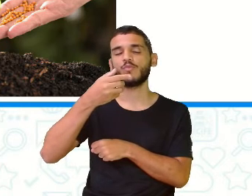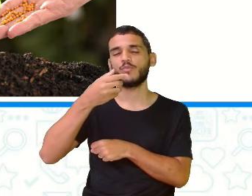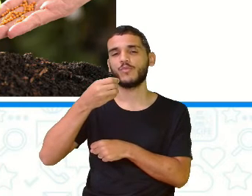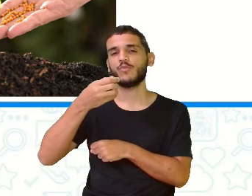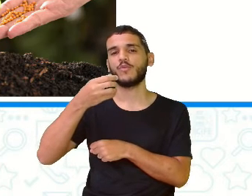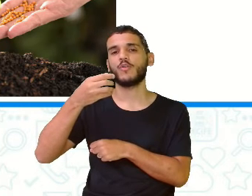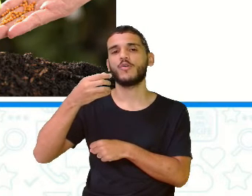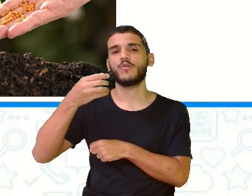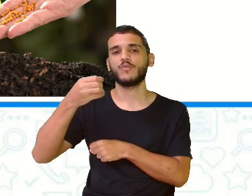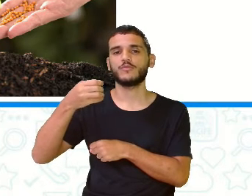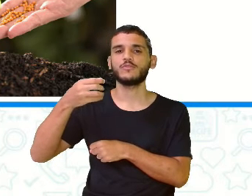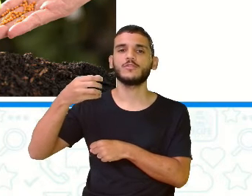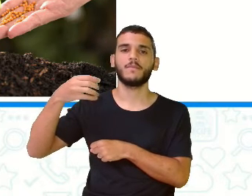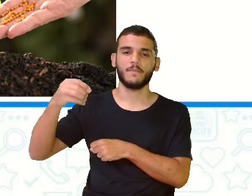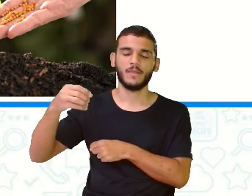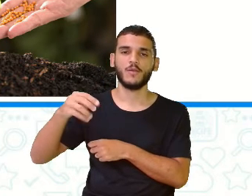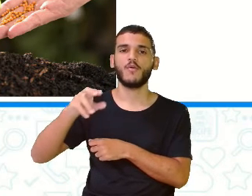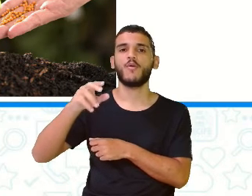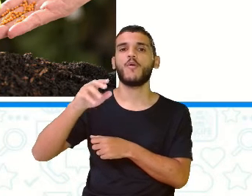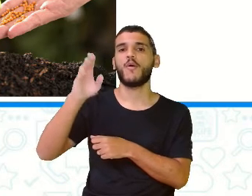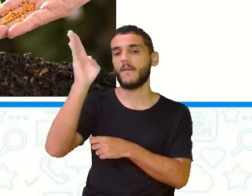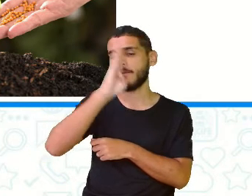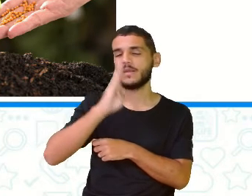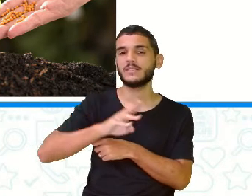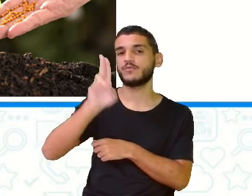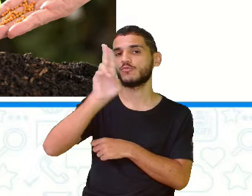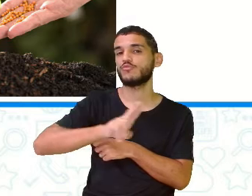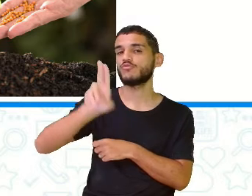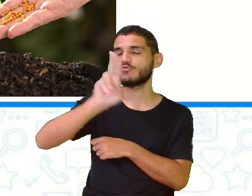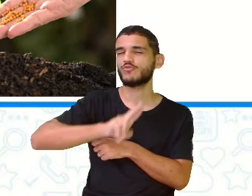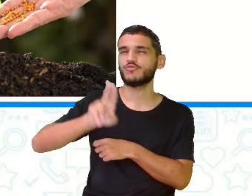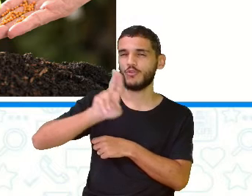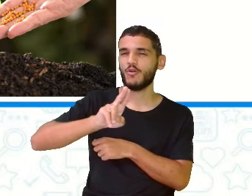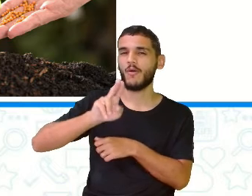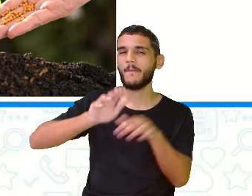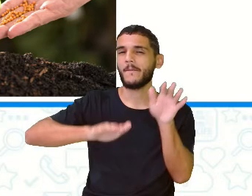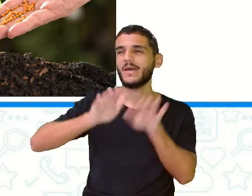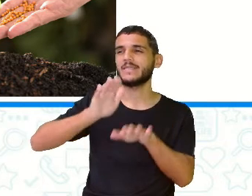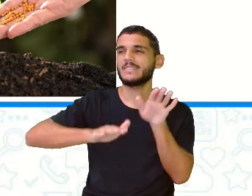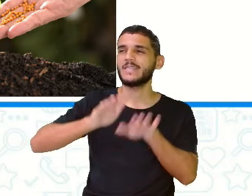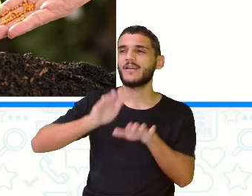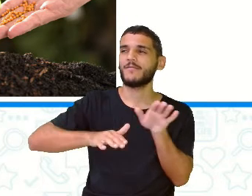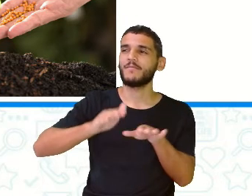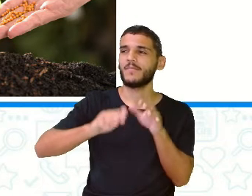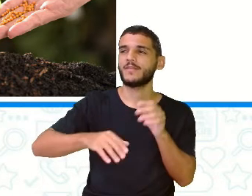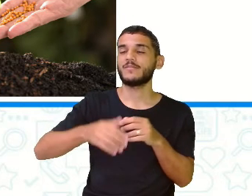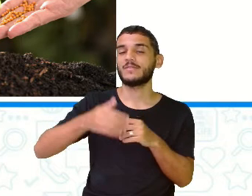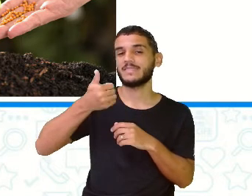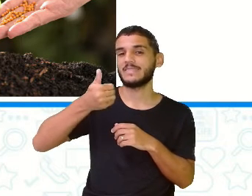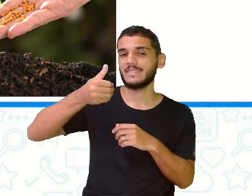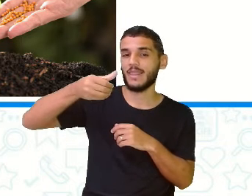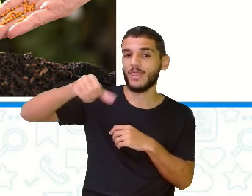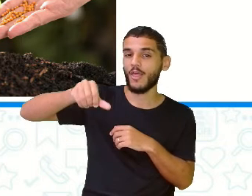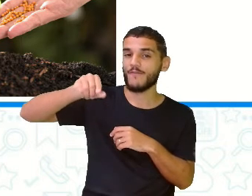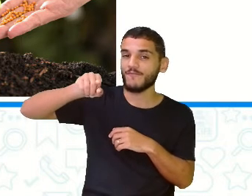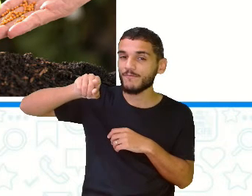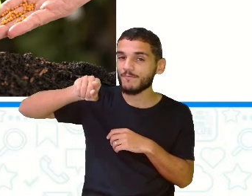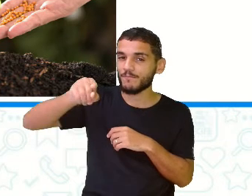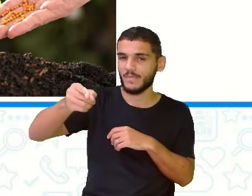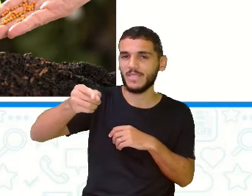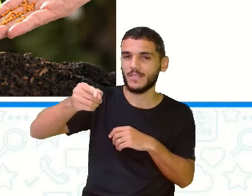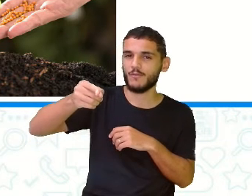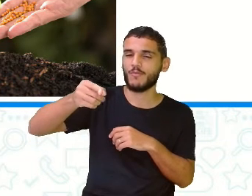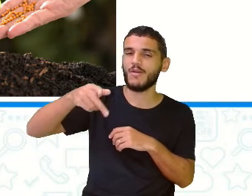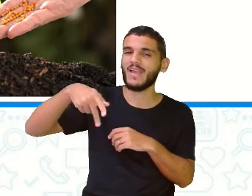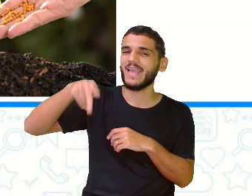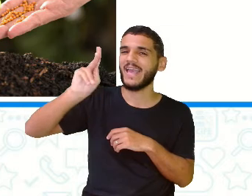de fertilizantes químicos, das quais cerca de 10 mil eram importadas. Vejam que tudo quando a gente